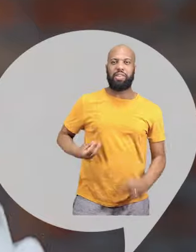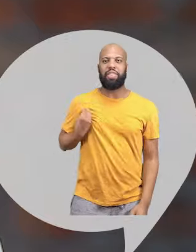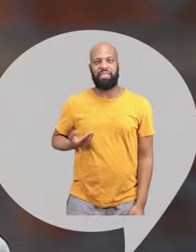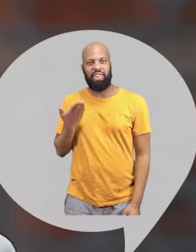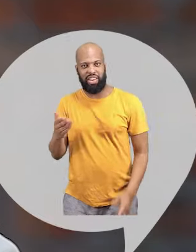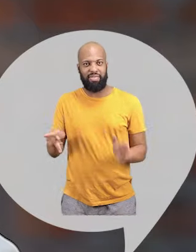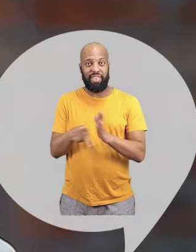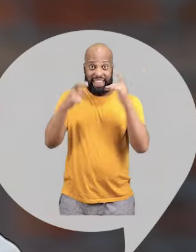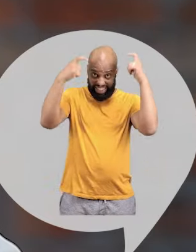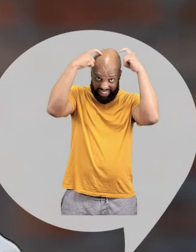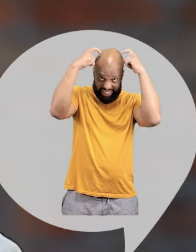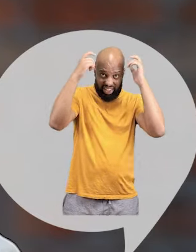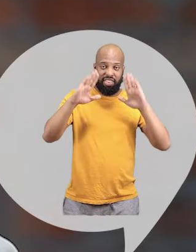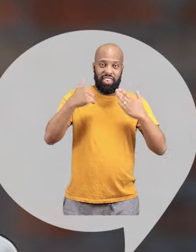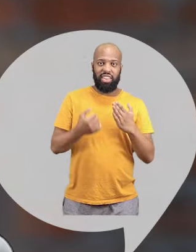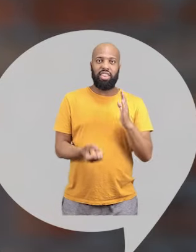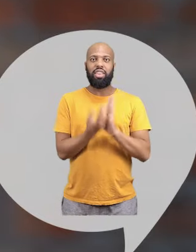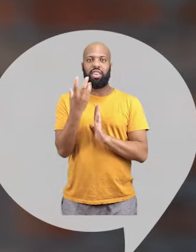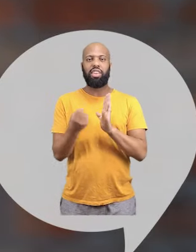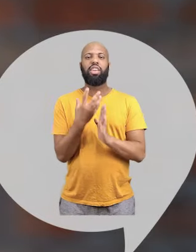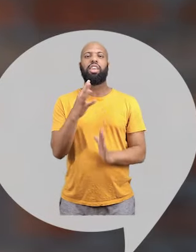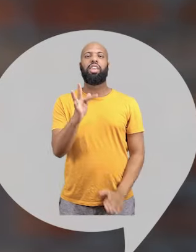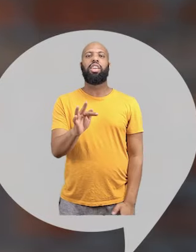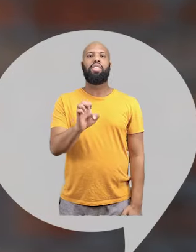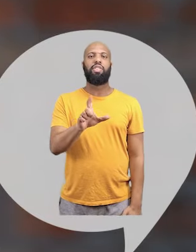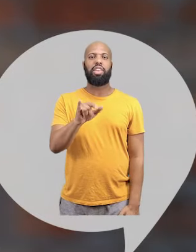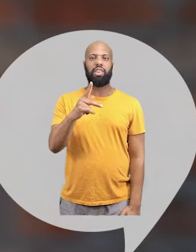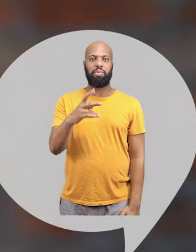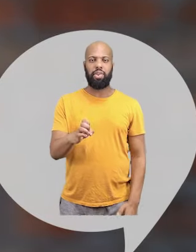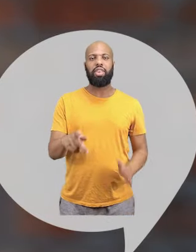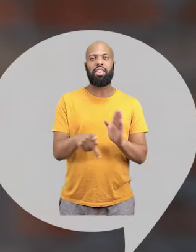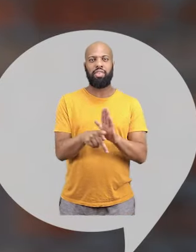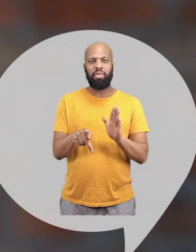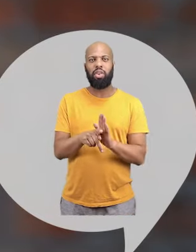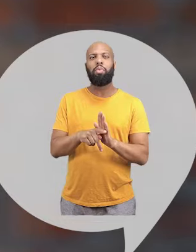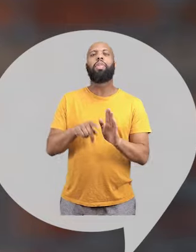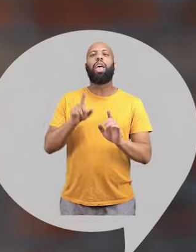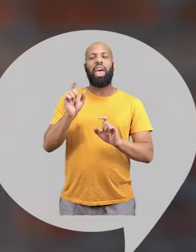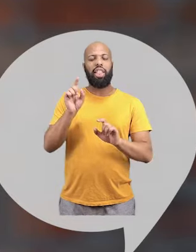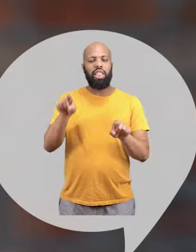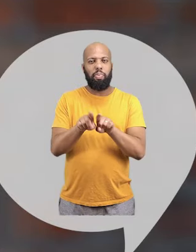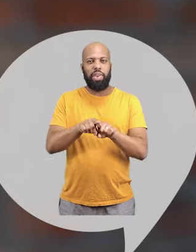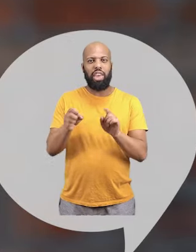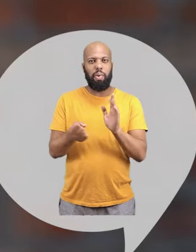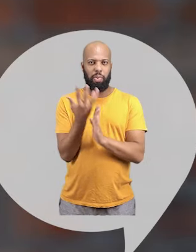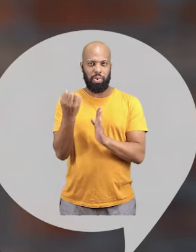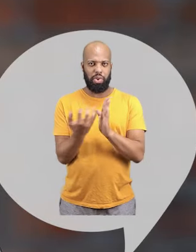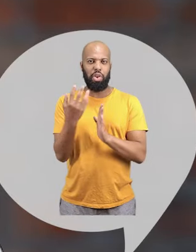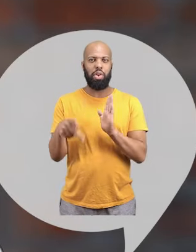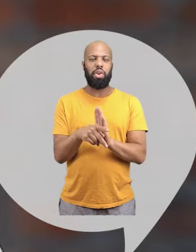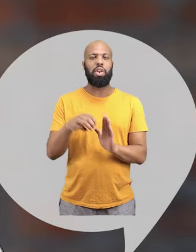ali e ela foi produzida pelo Felipe sim mas que é o produtor das meninas da Ana Vitória mano Gavassi e tal e